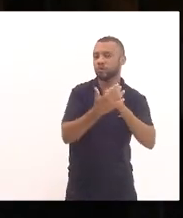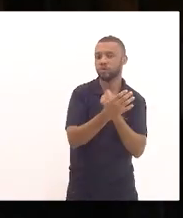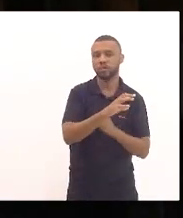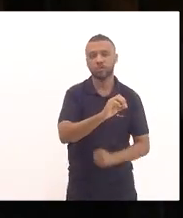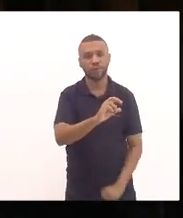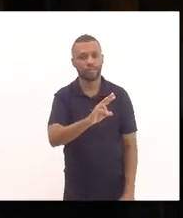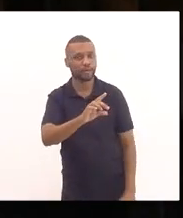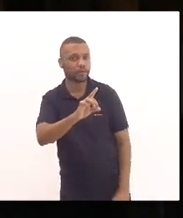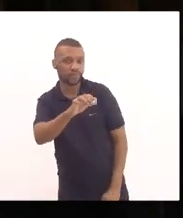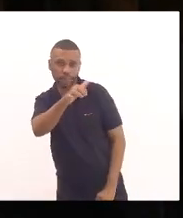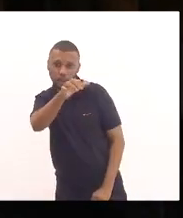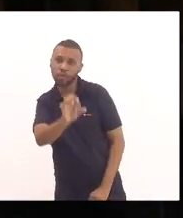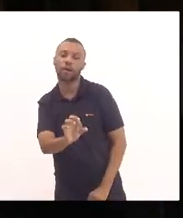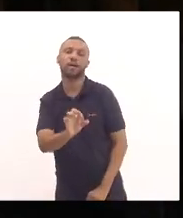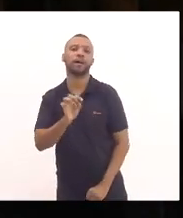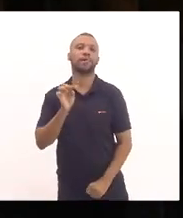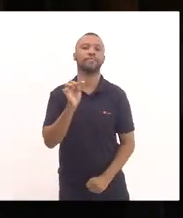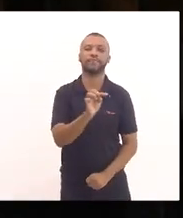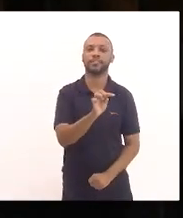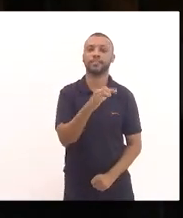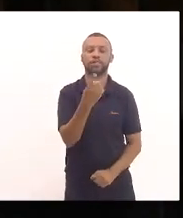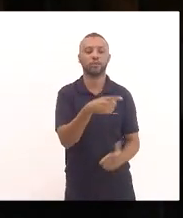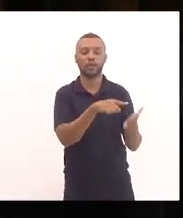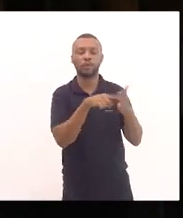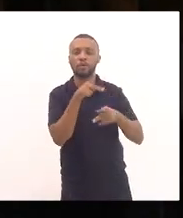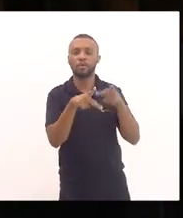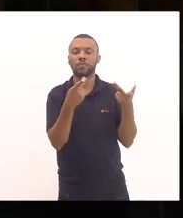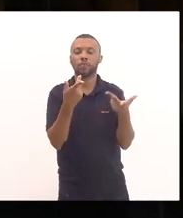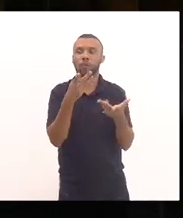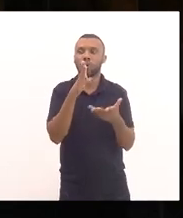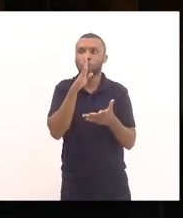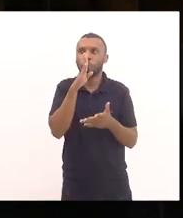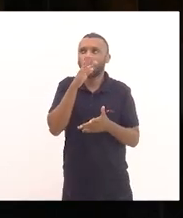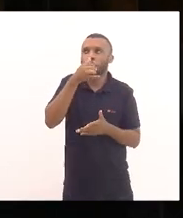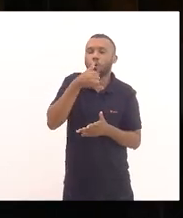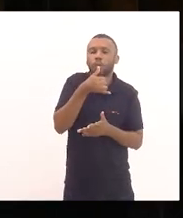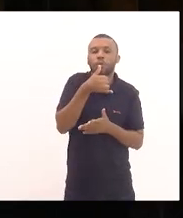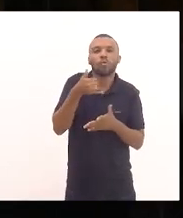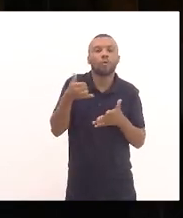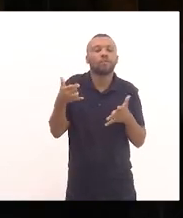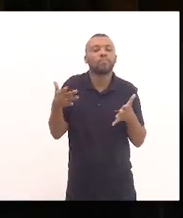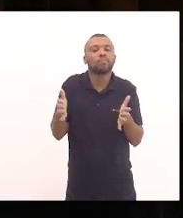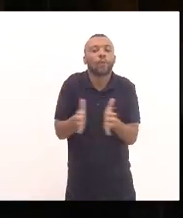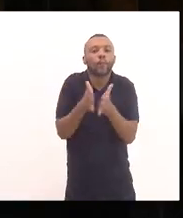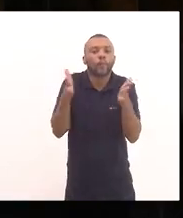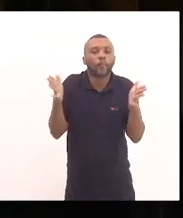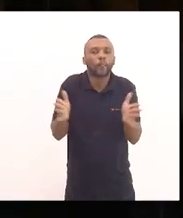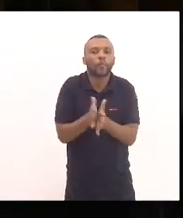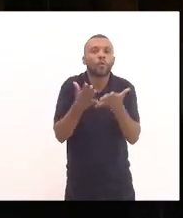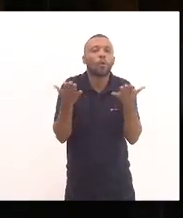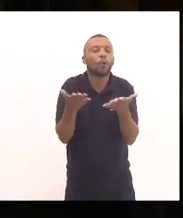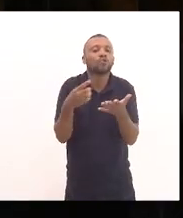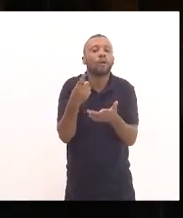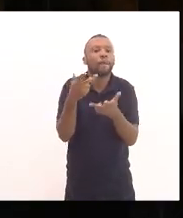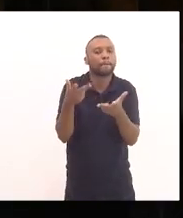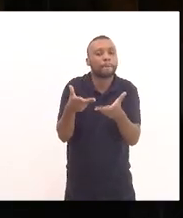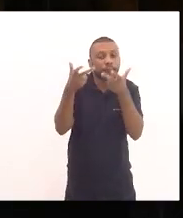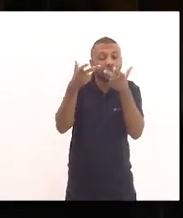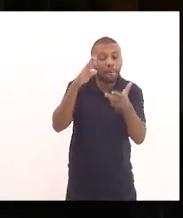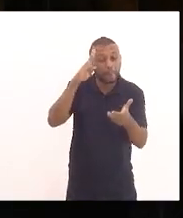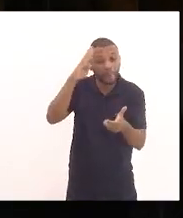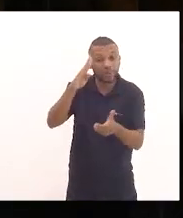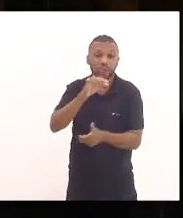Covid-19, que deixou a nossa população desguarnecida. Hoje, a gente viu um aumento, em especial no estado do Rio de